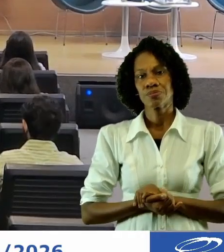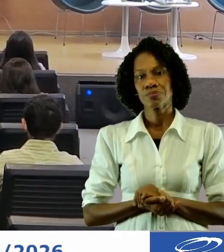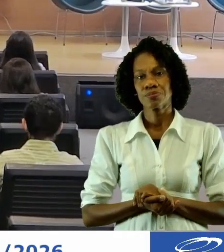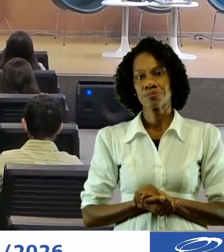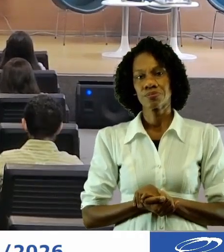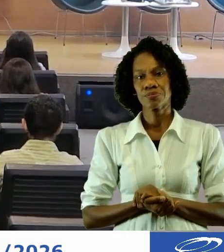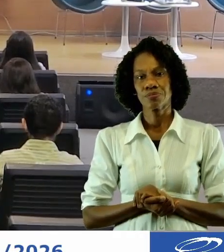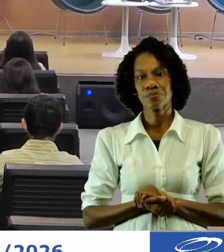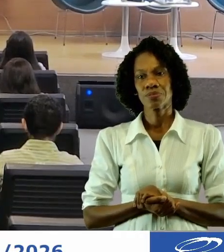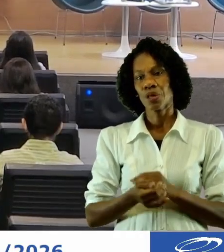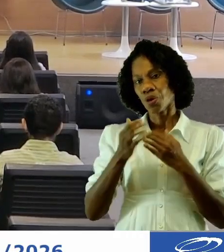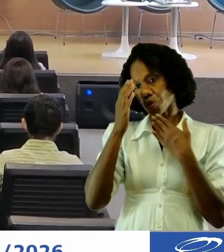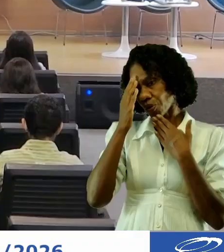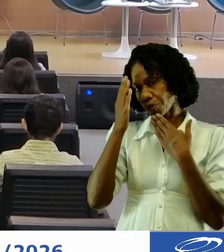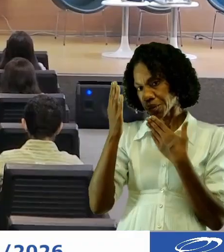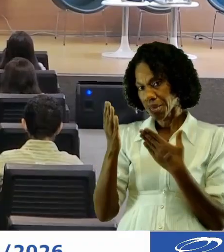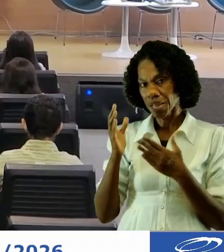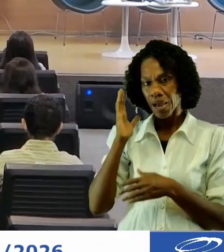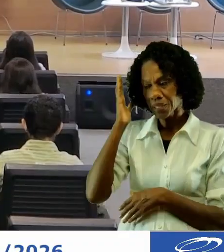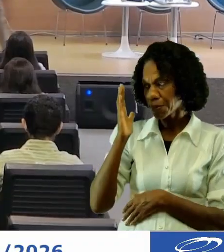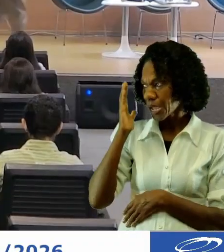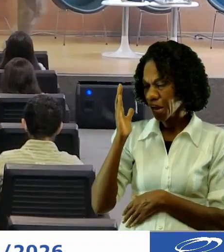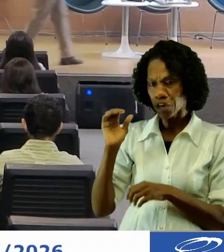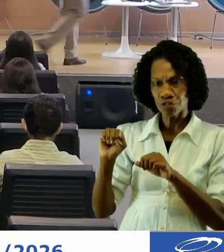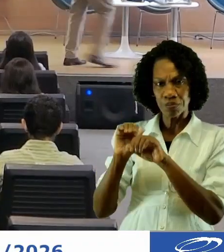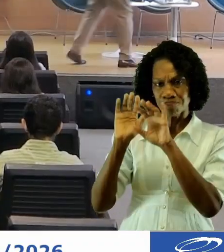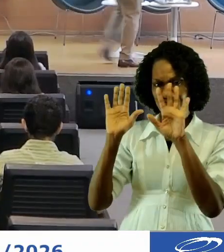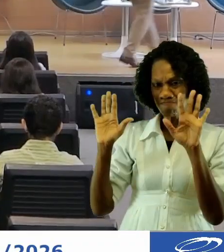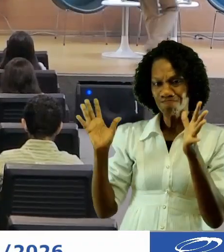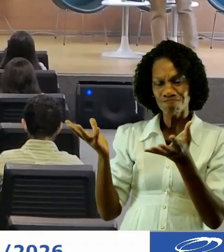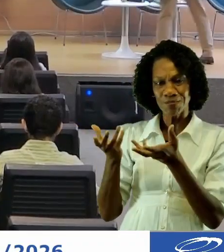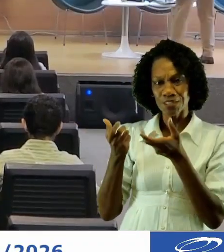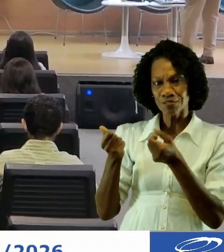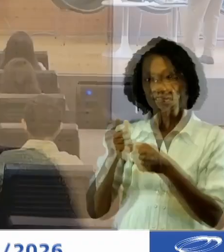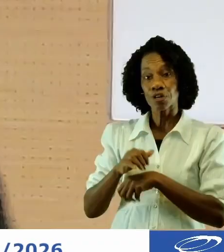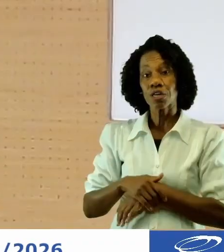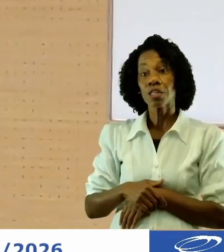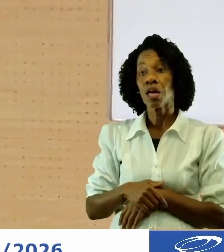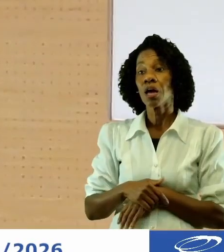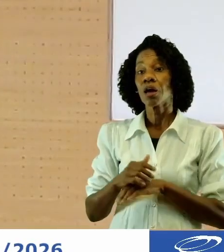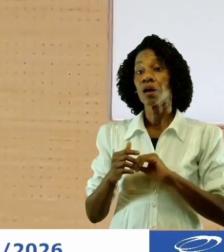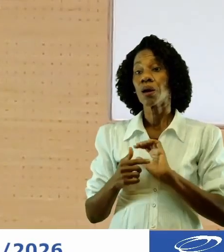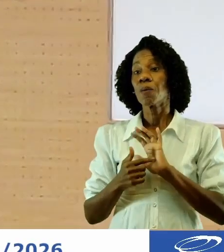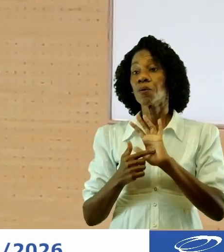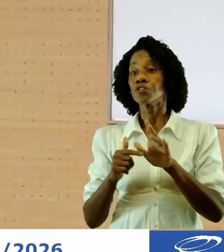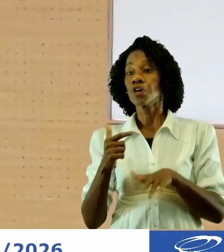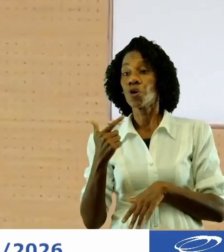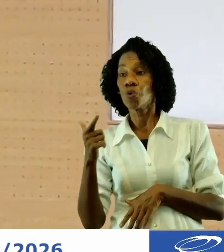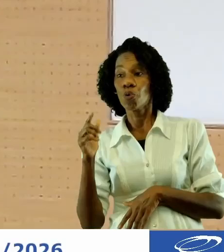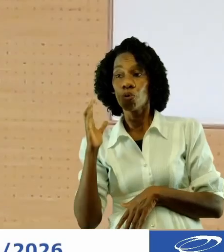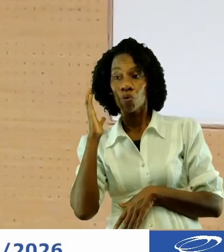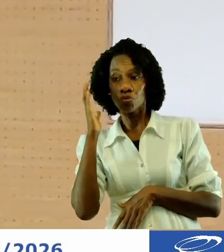Bom, Mauro, muito obrigada pela palestra, como sempre brilhante. Bom, agora eu gostaria de apresentar o nosso próximo palestrante,